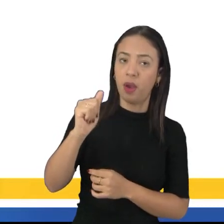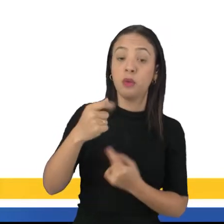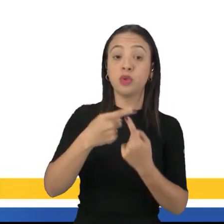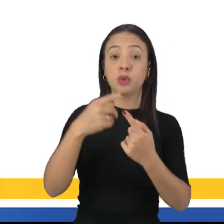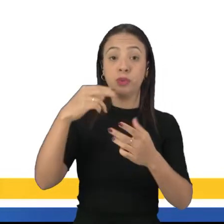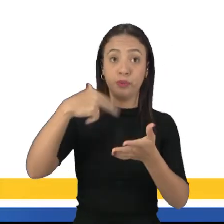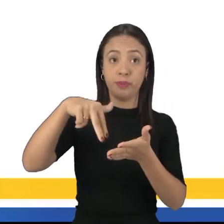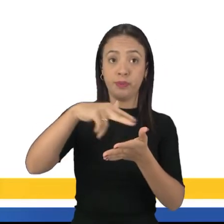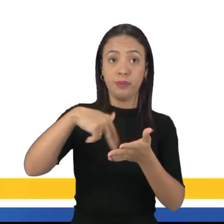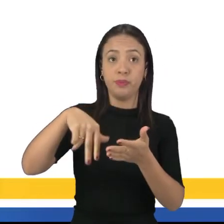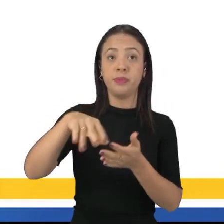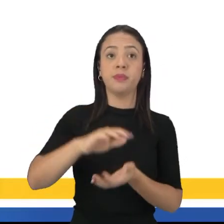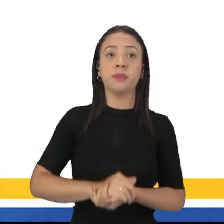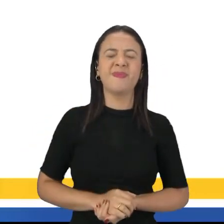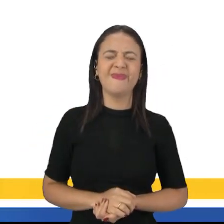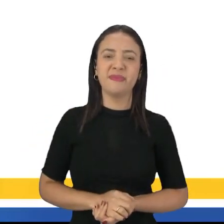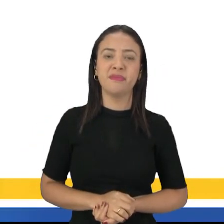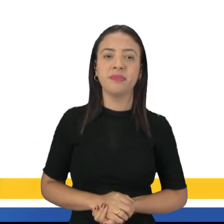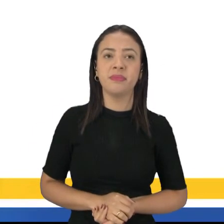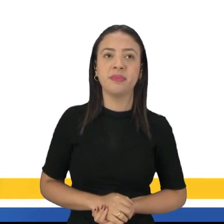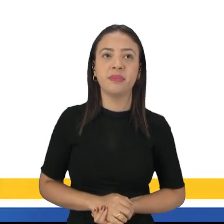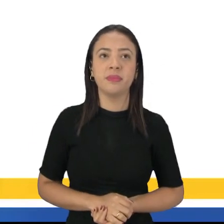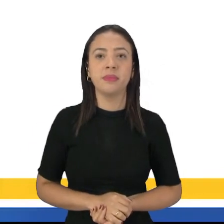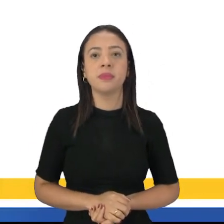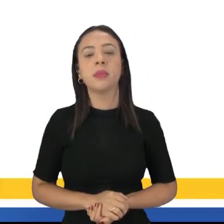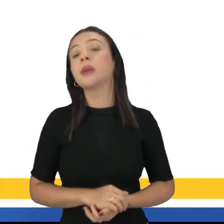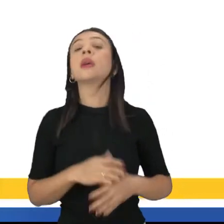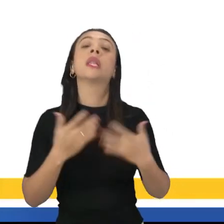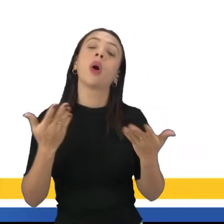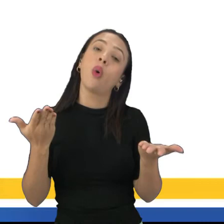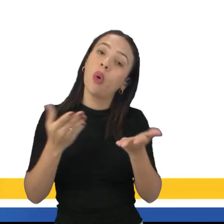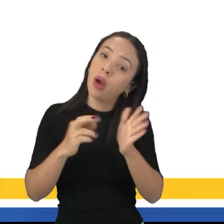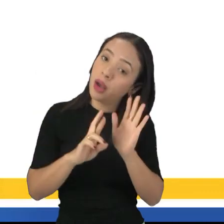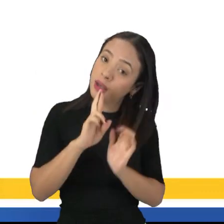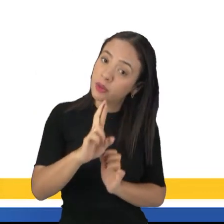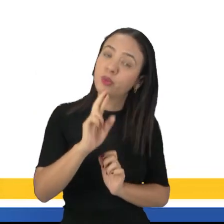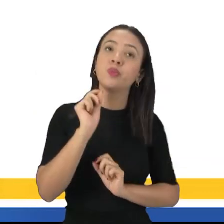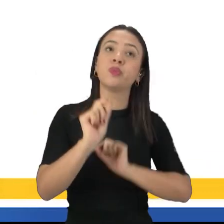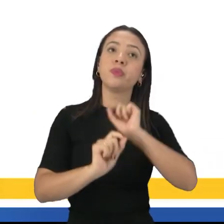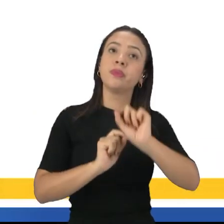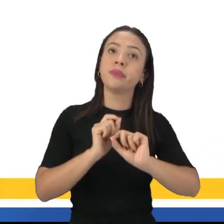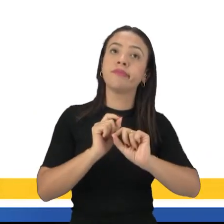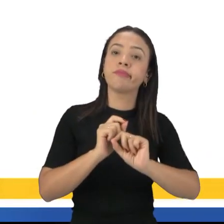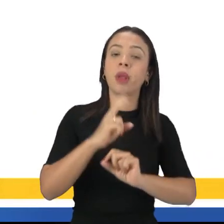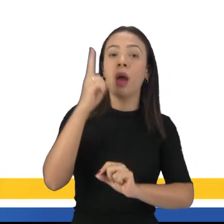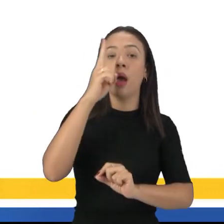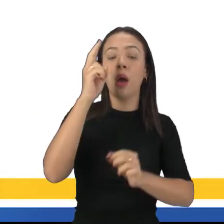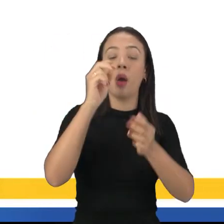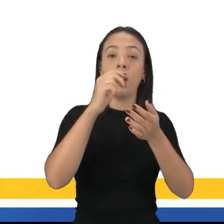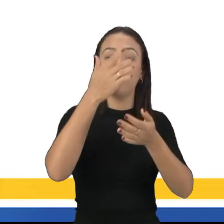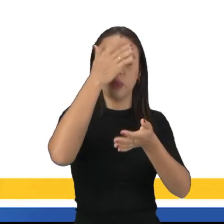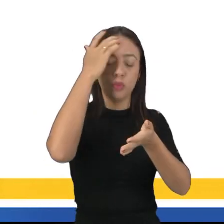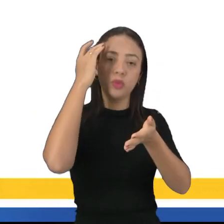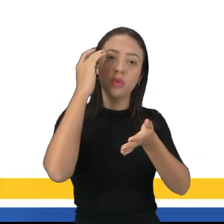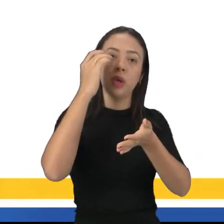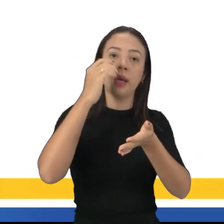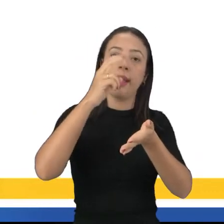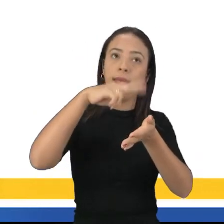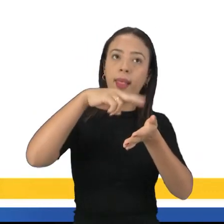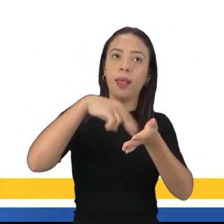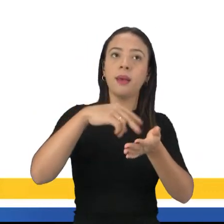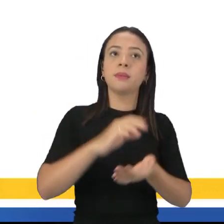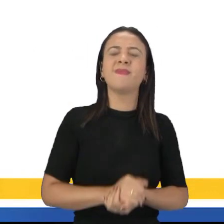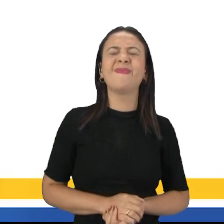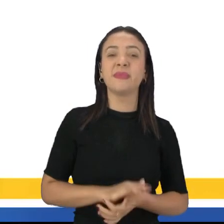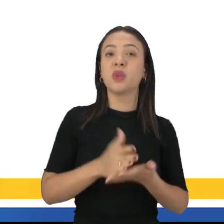E sarabanda também, ok? A partir disso, vamos responder. De acordo com o narrador, 5 opções.